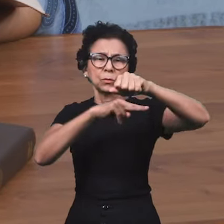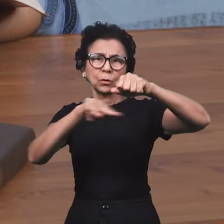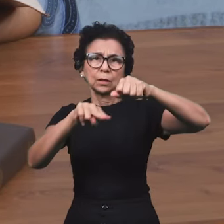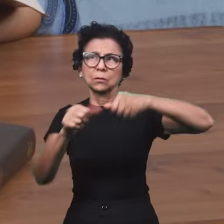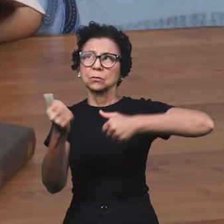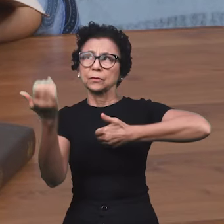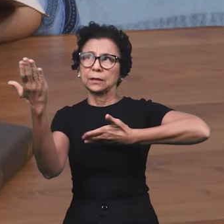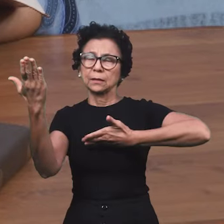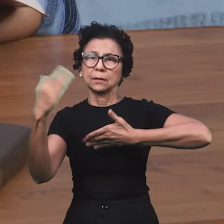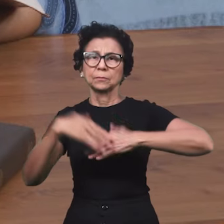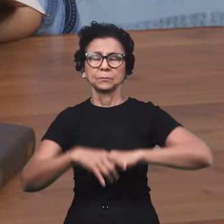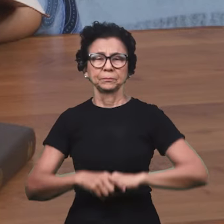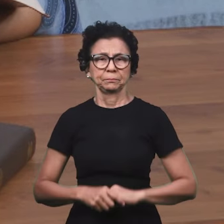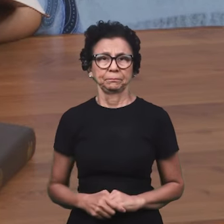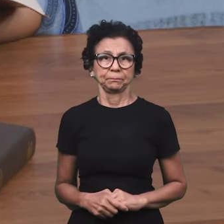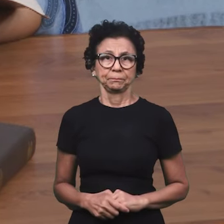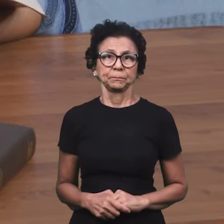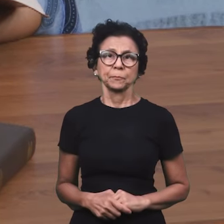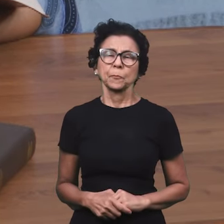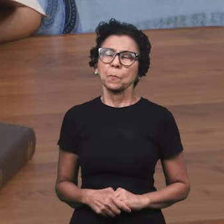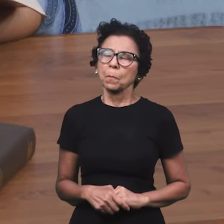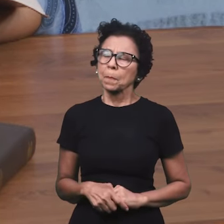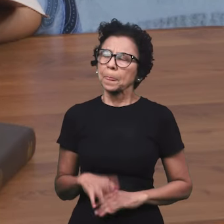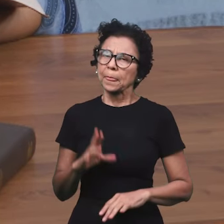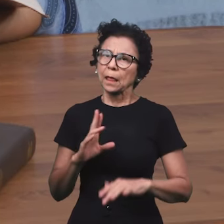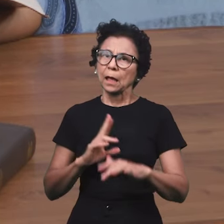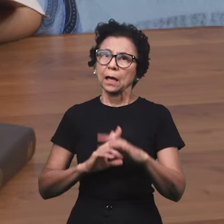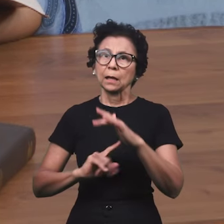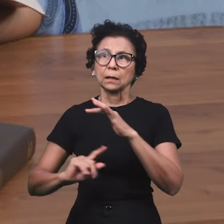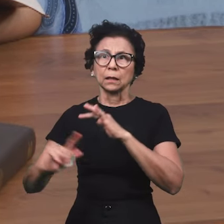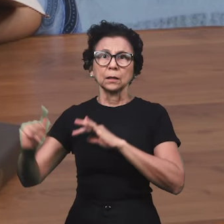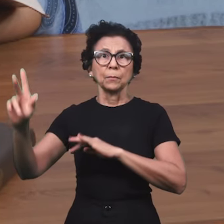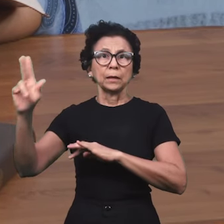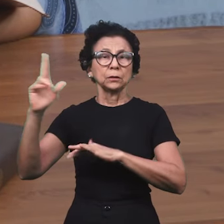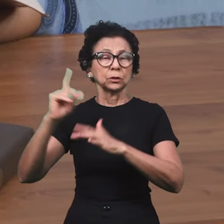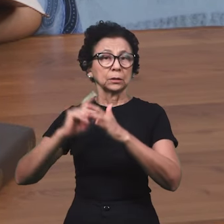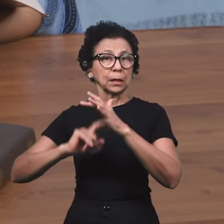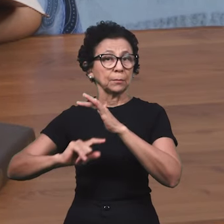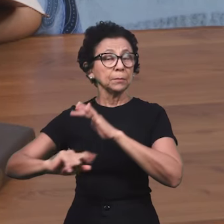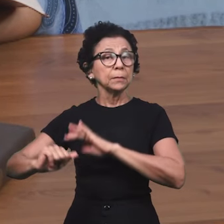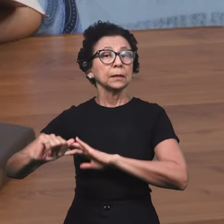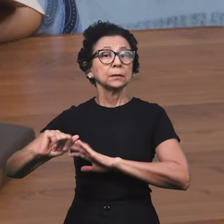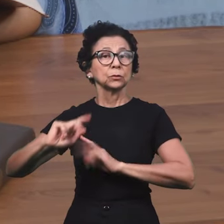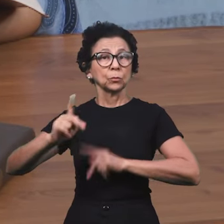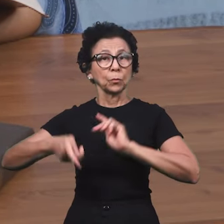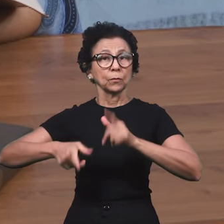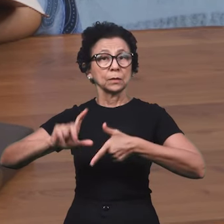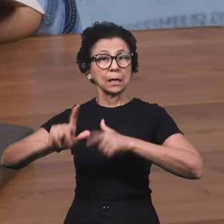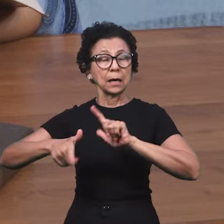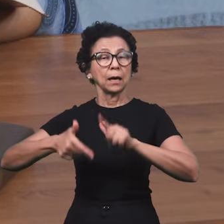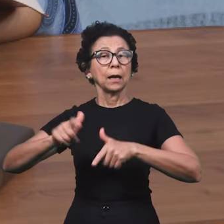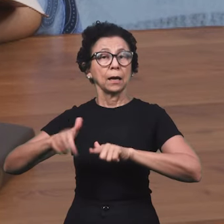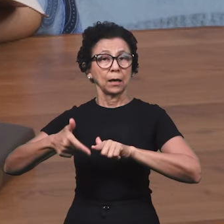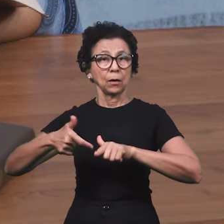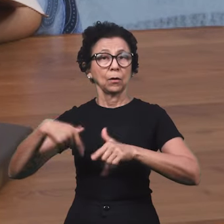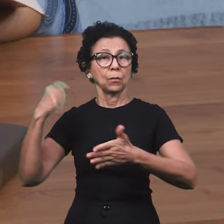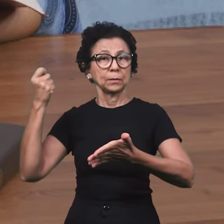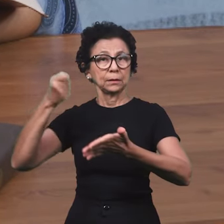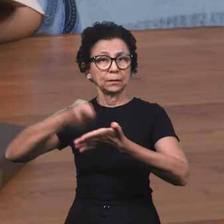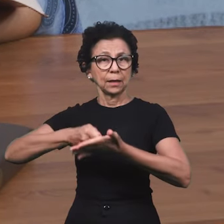Deus, o que é perpetuamente a obrigação de Israel. E a casa que estou